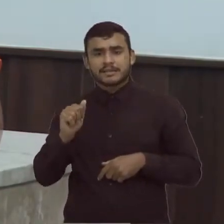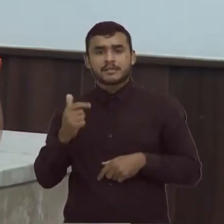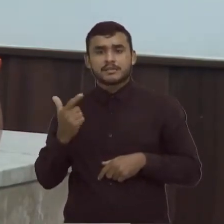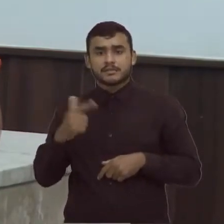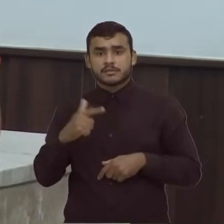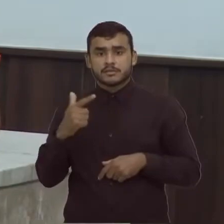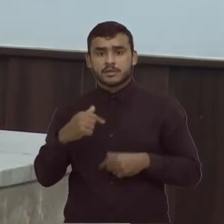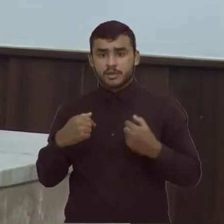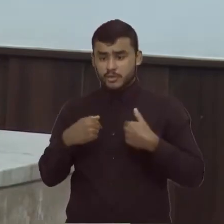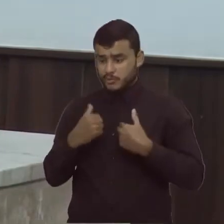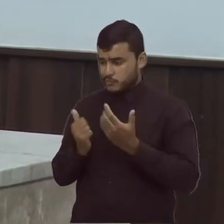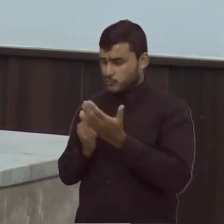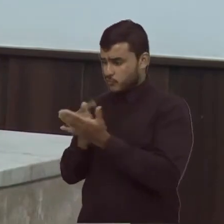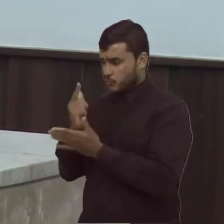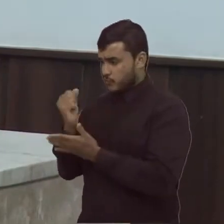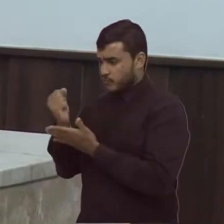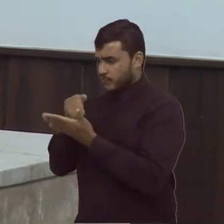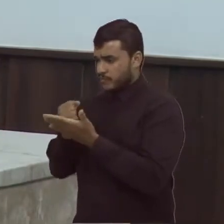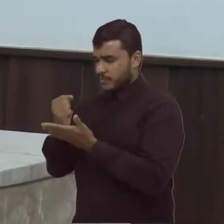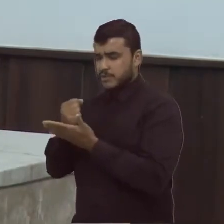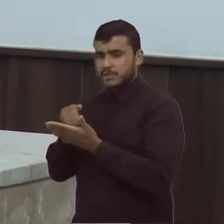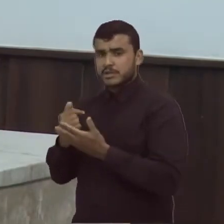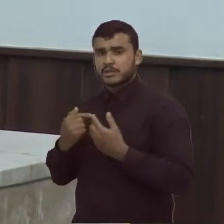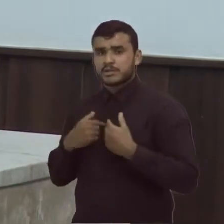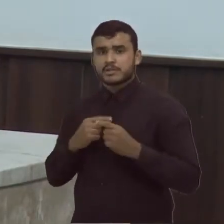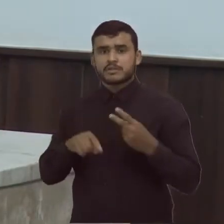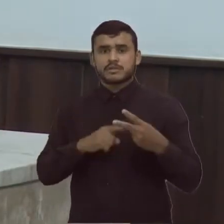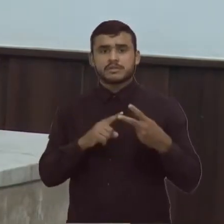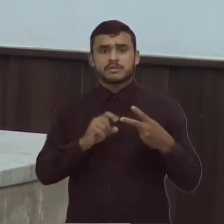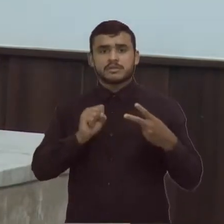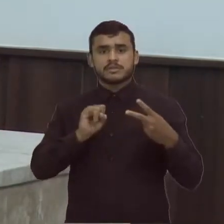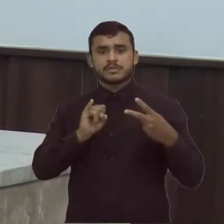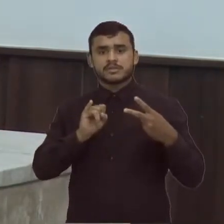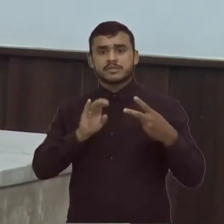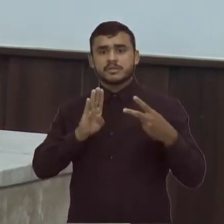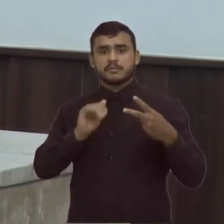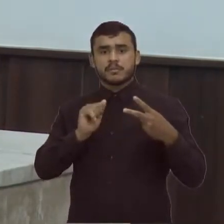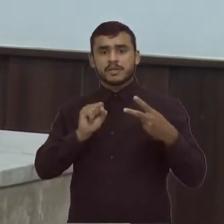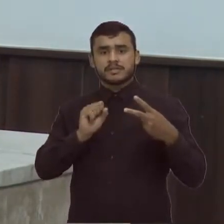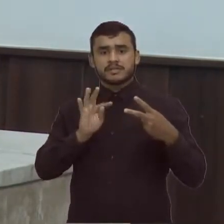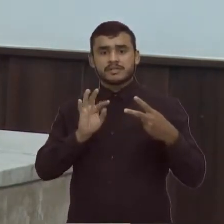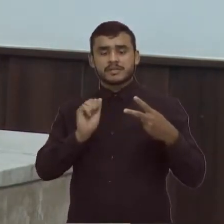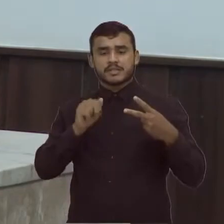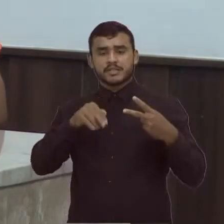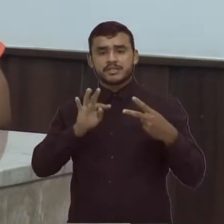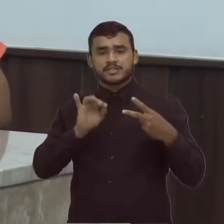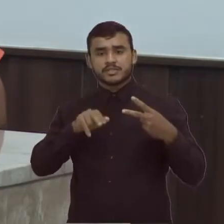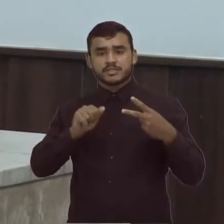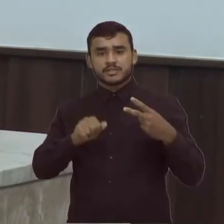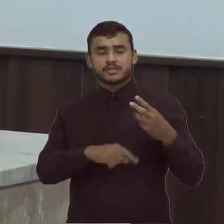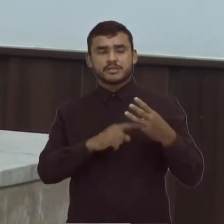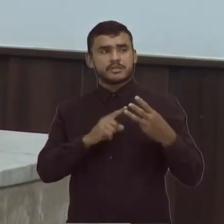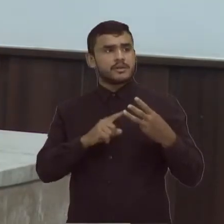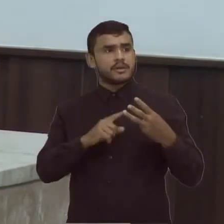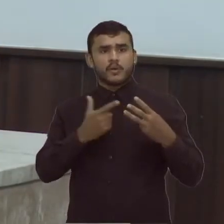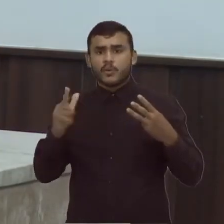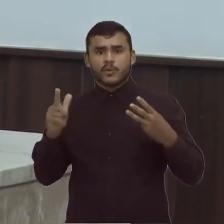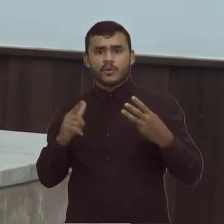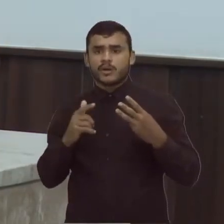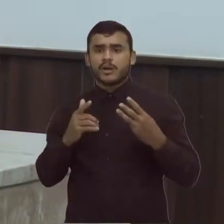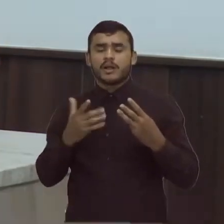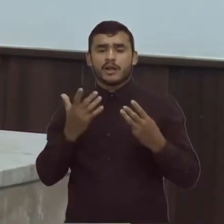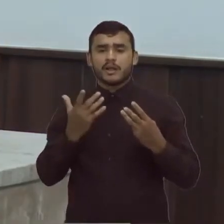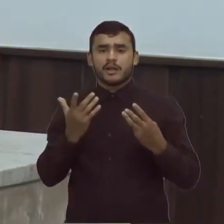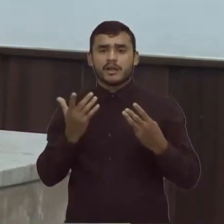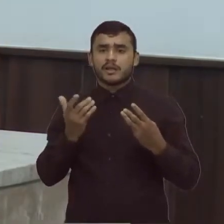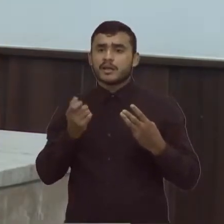eu compro é se vastatina que é para diabetes também e praticamente que não poderia faltar